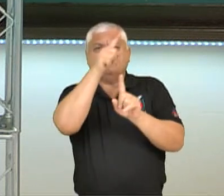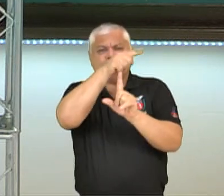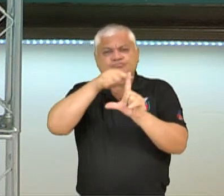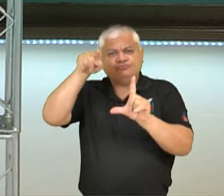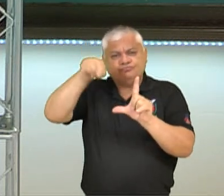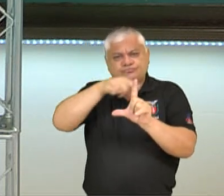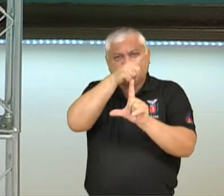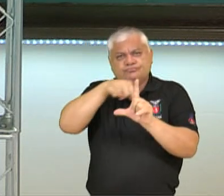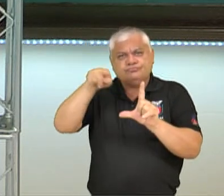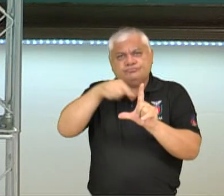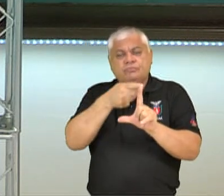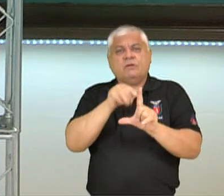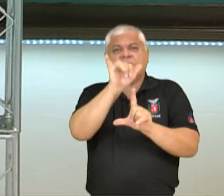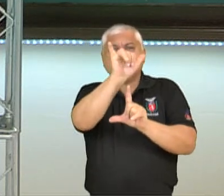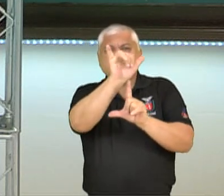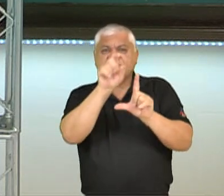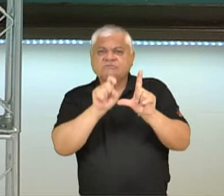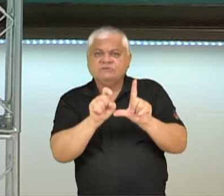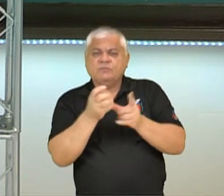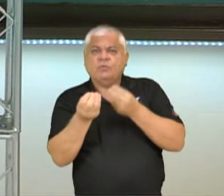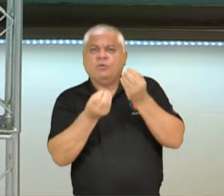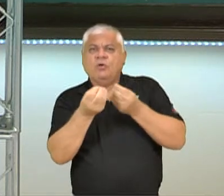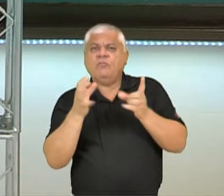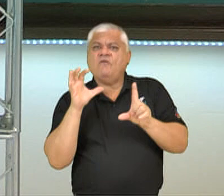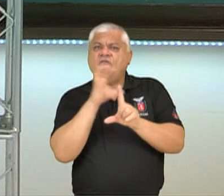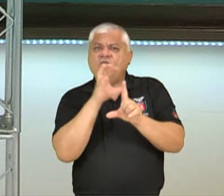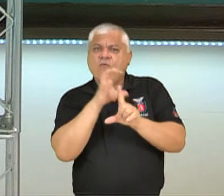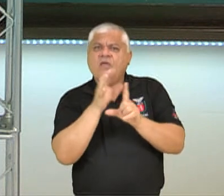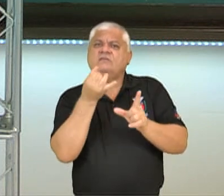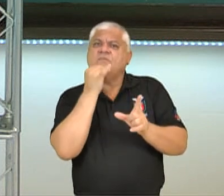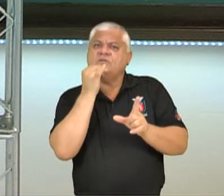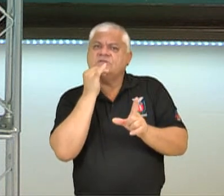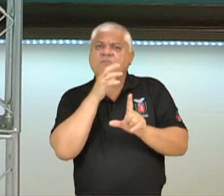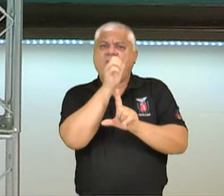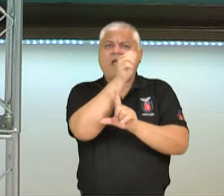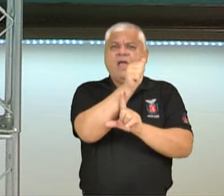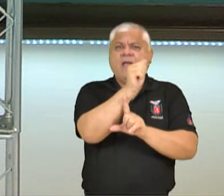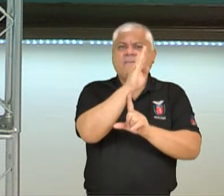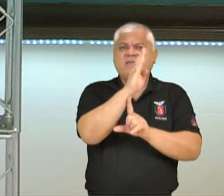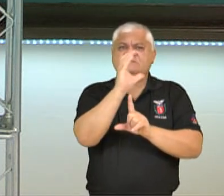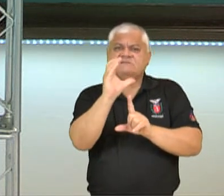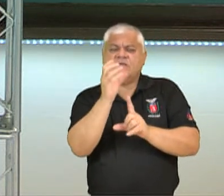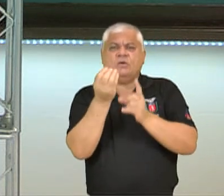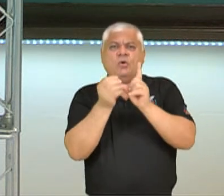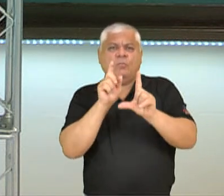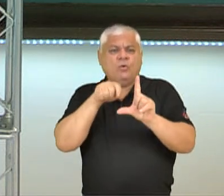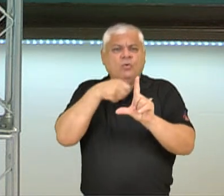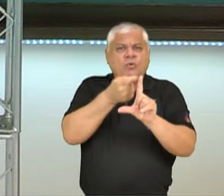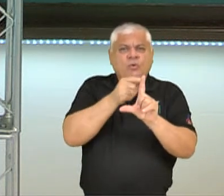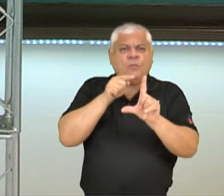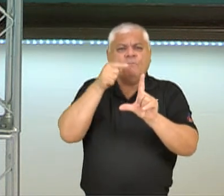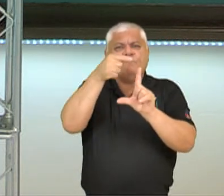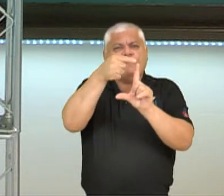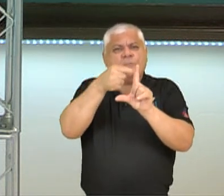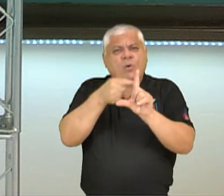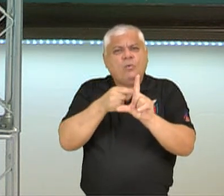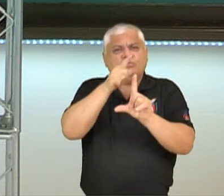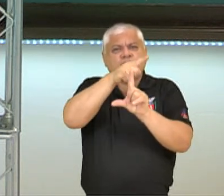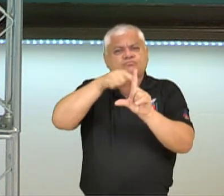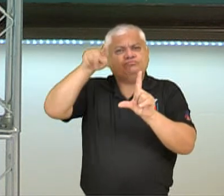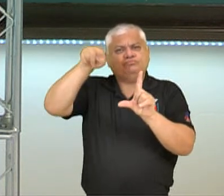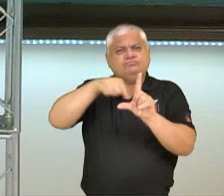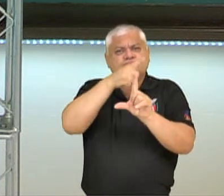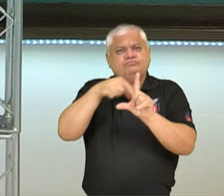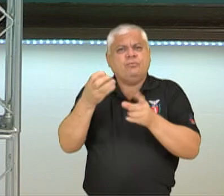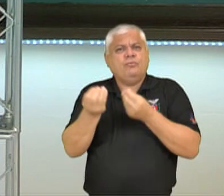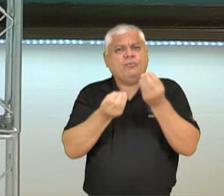função. Vamos ver qual que é a influência dos termos, dos coeficientes a, b e c, sobre a localização, sobre o formato da parábola